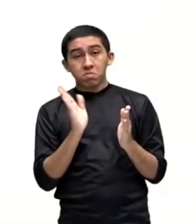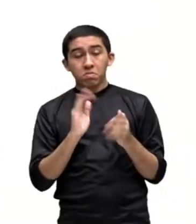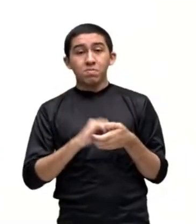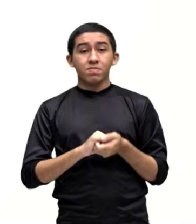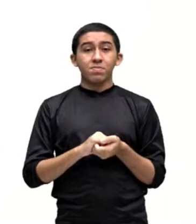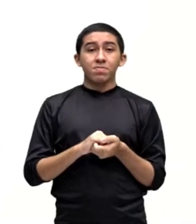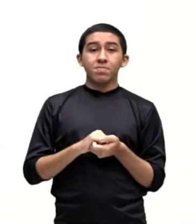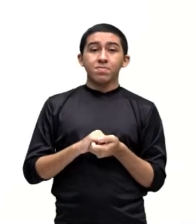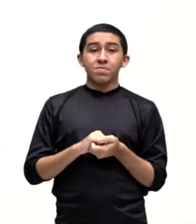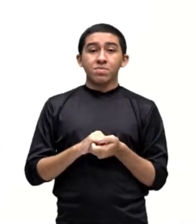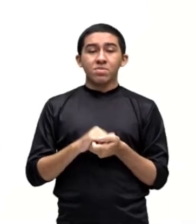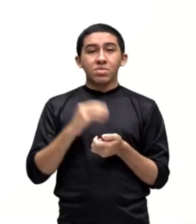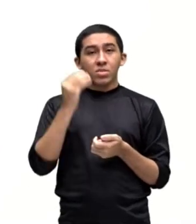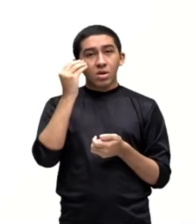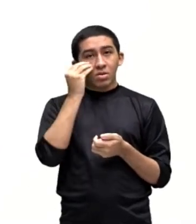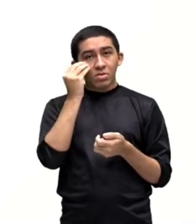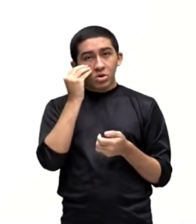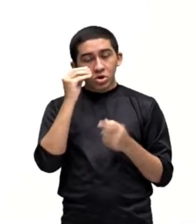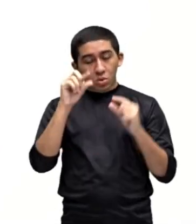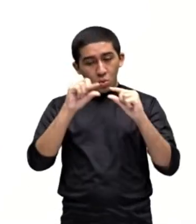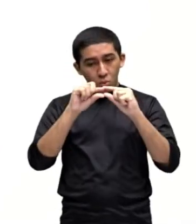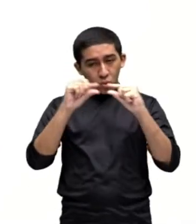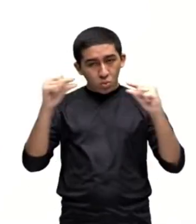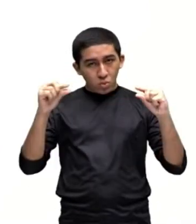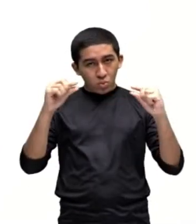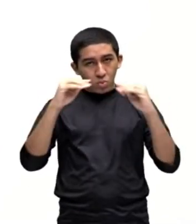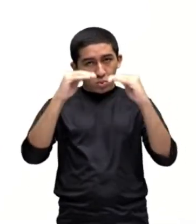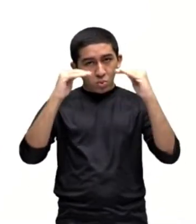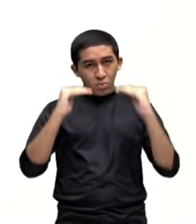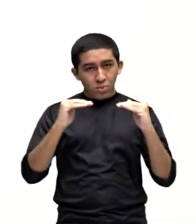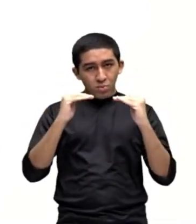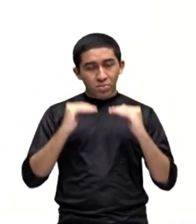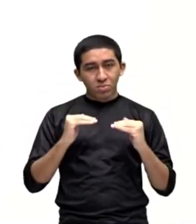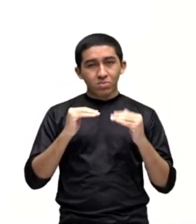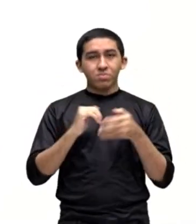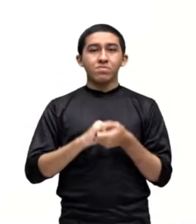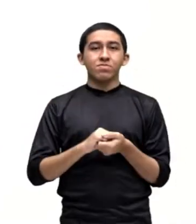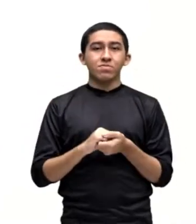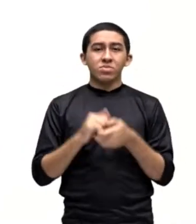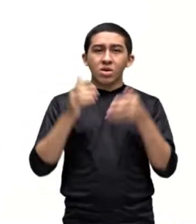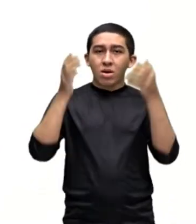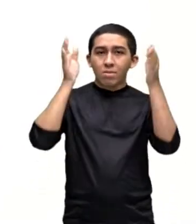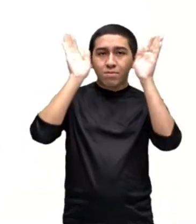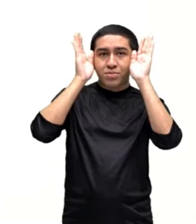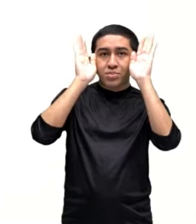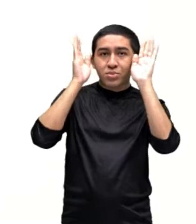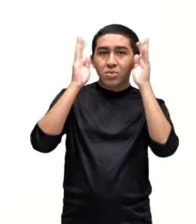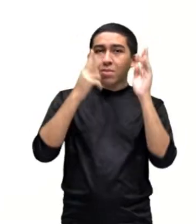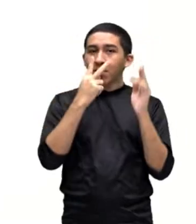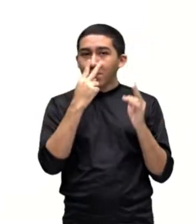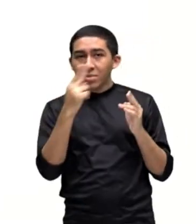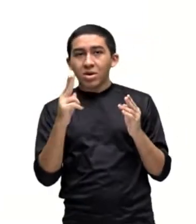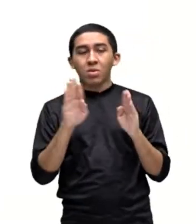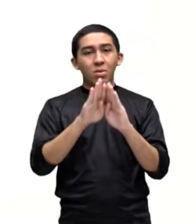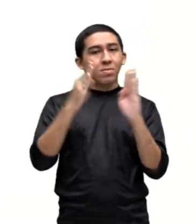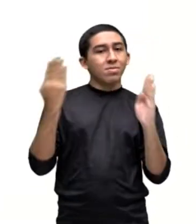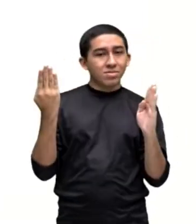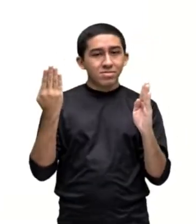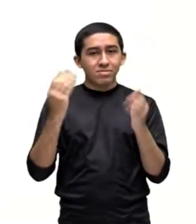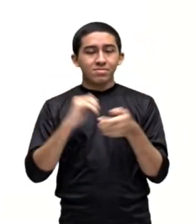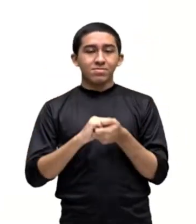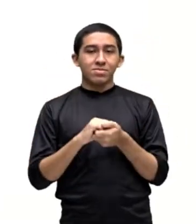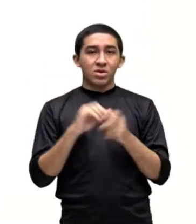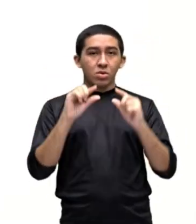os dois próximos versos vão dizer. Burra como uma porta. Especialmente esse aqui,